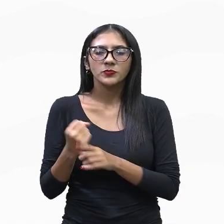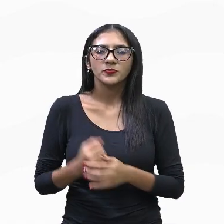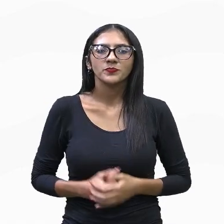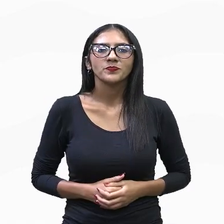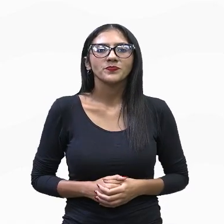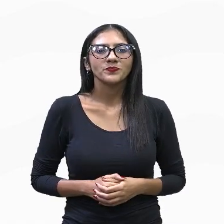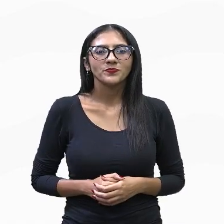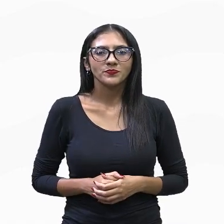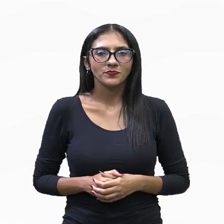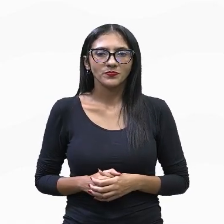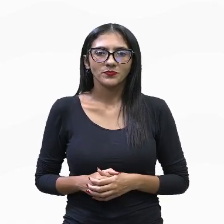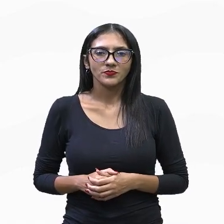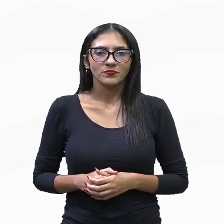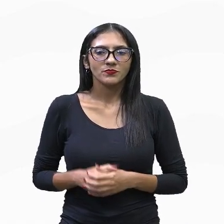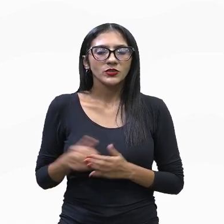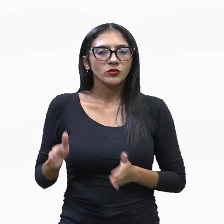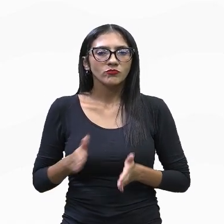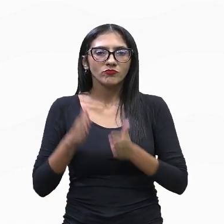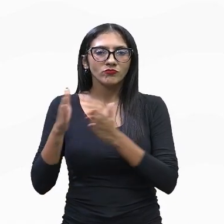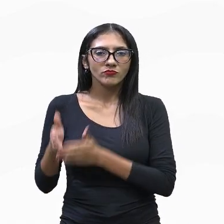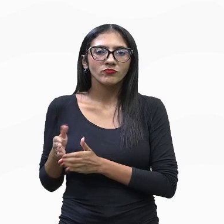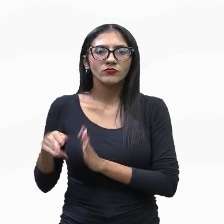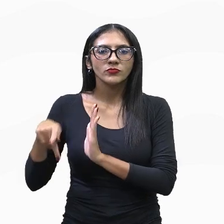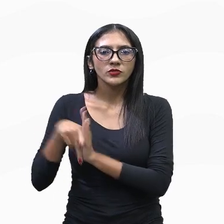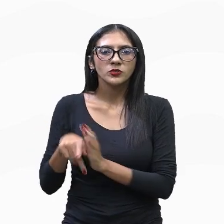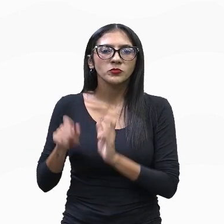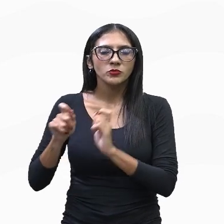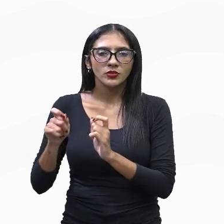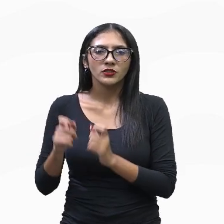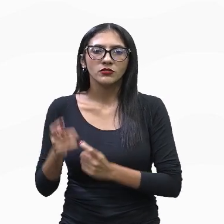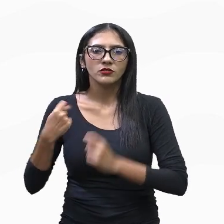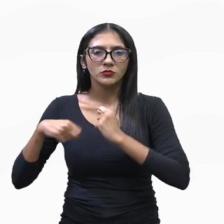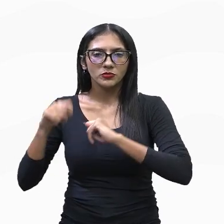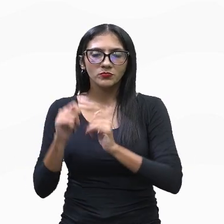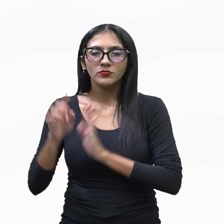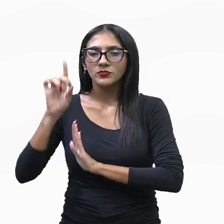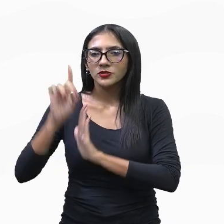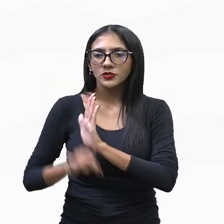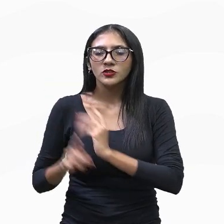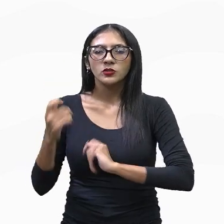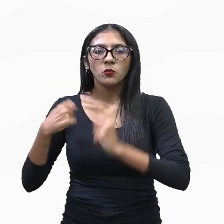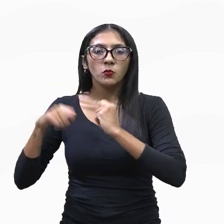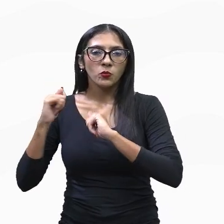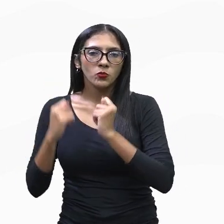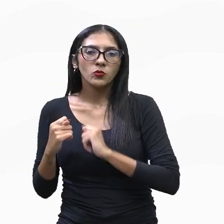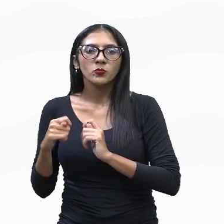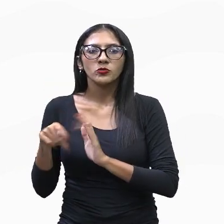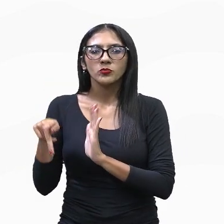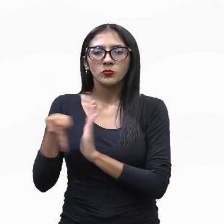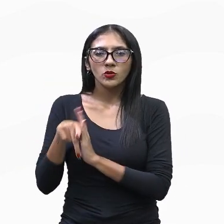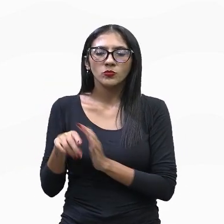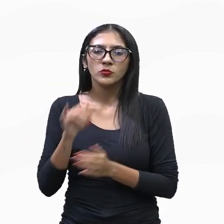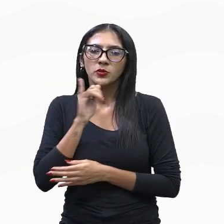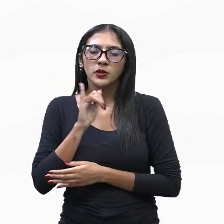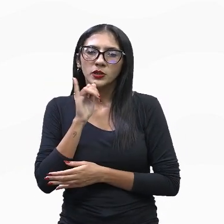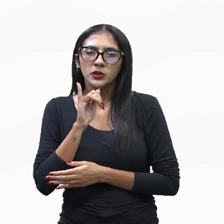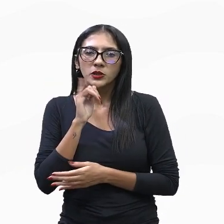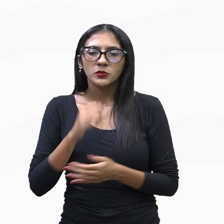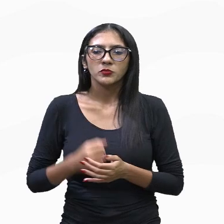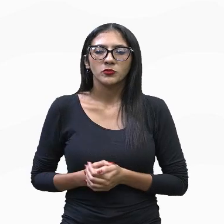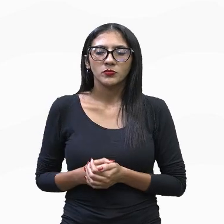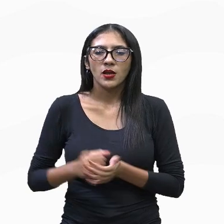com isso. E o direito tributário, professor? A área que regulamenta atividades financeiras e fundos como